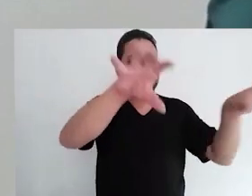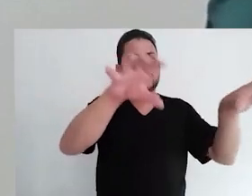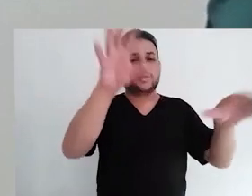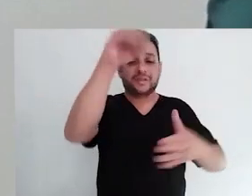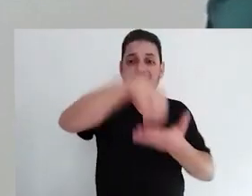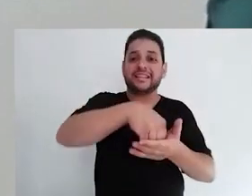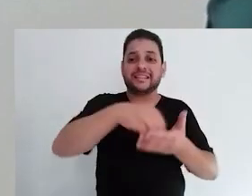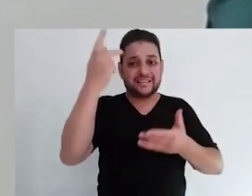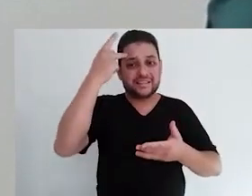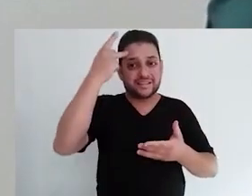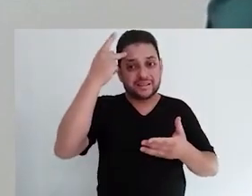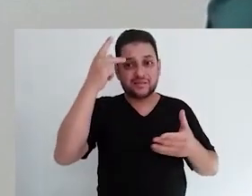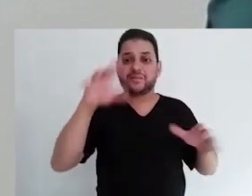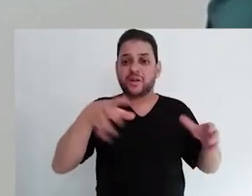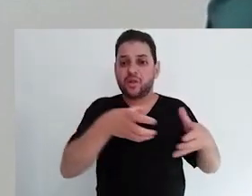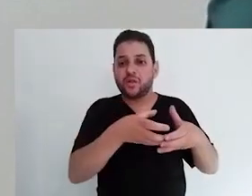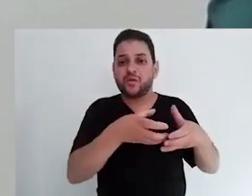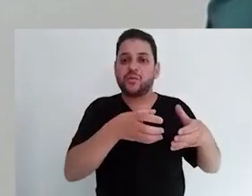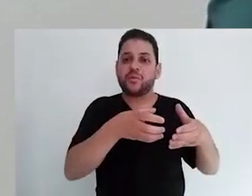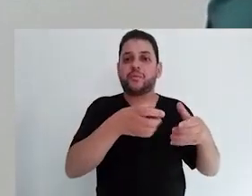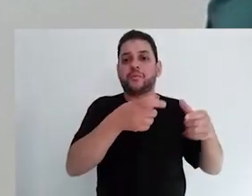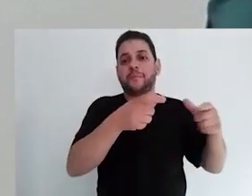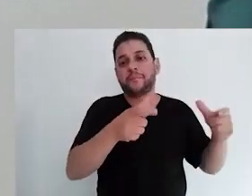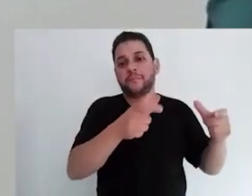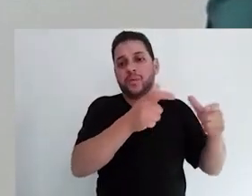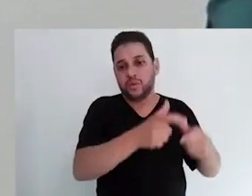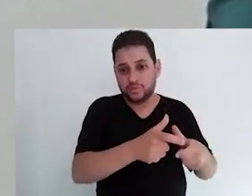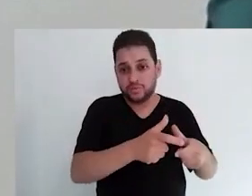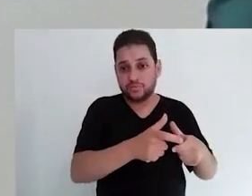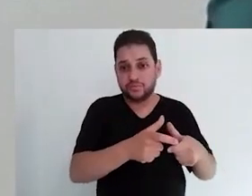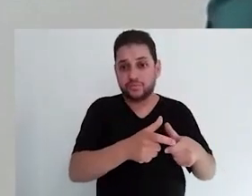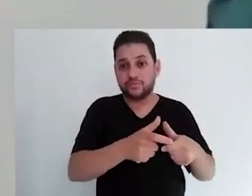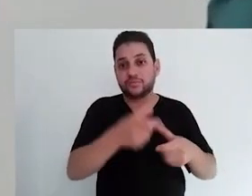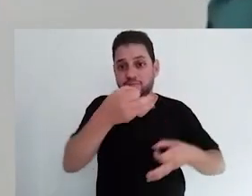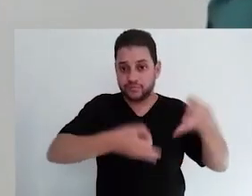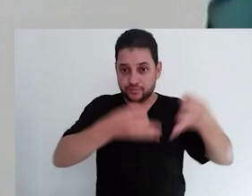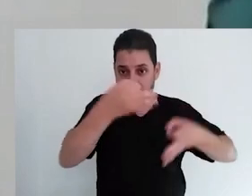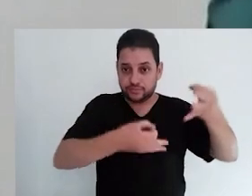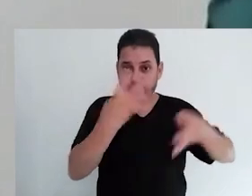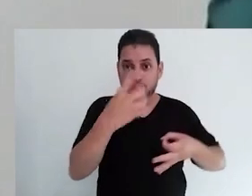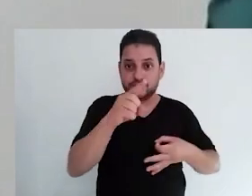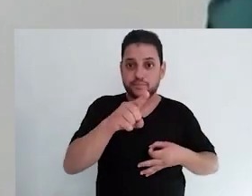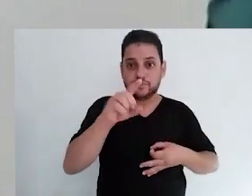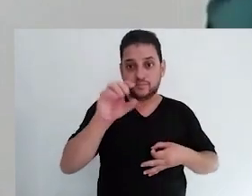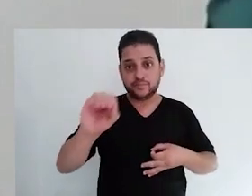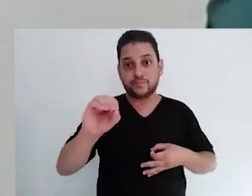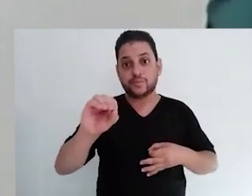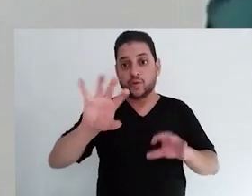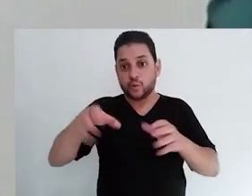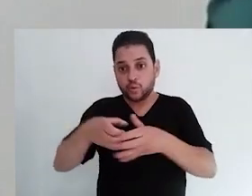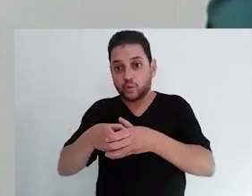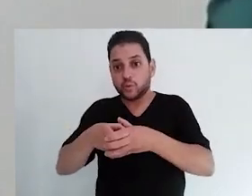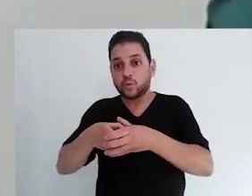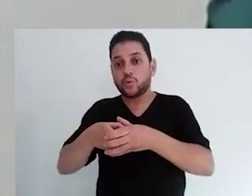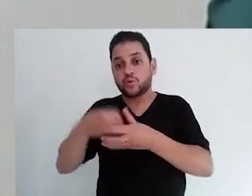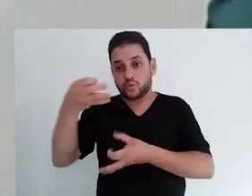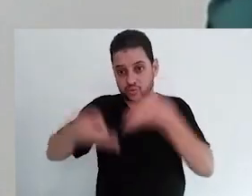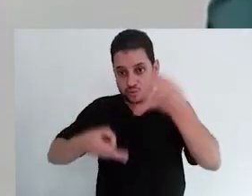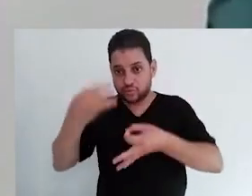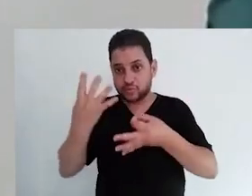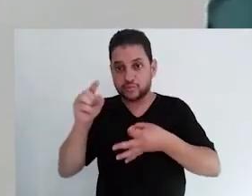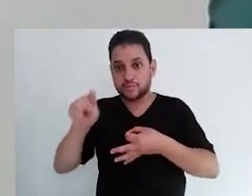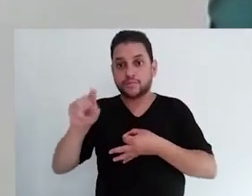hoje. E a Justiça 4.0 e os núcleos de Justiça 4.0, eles são